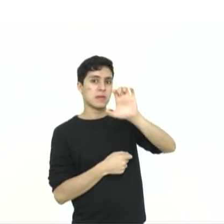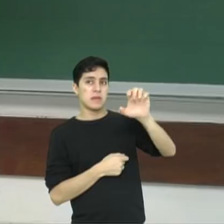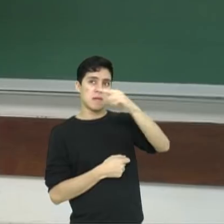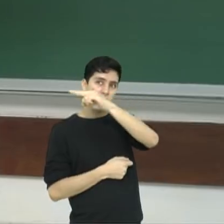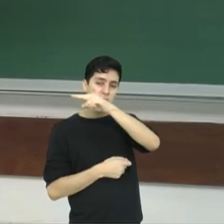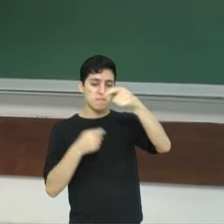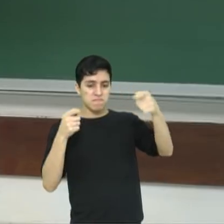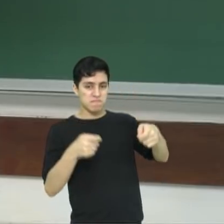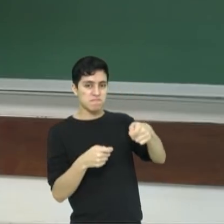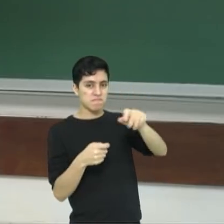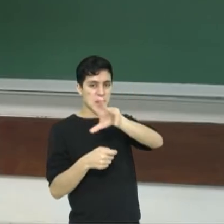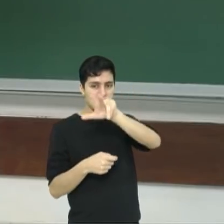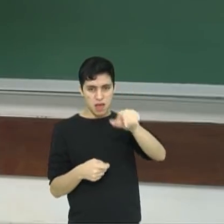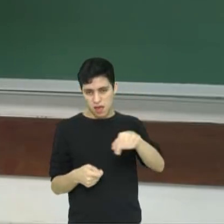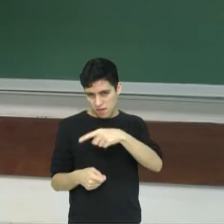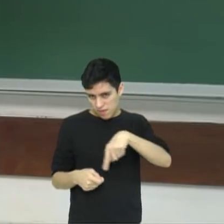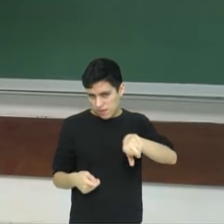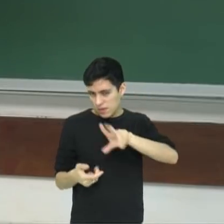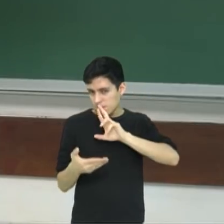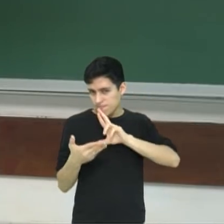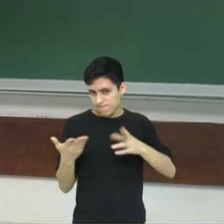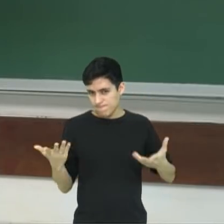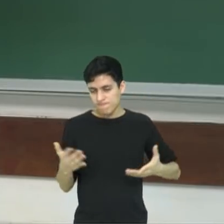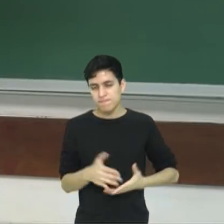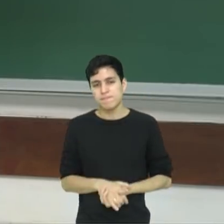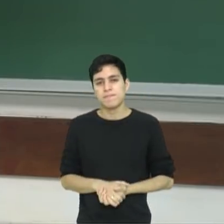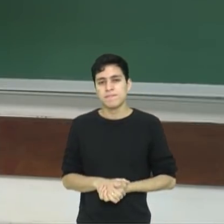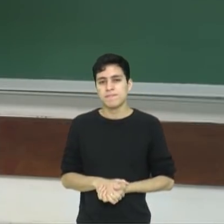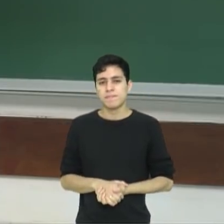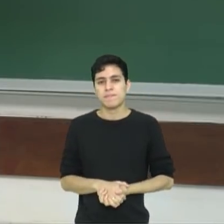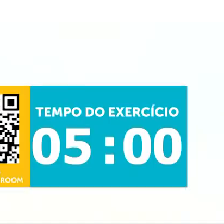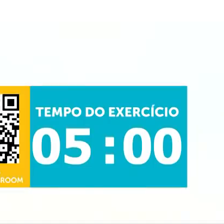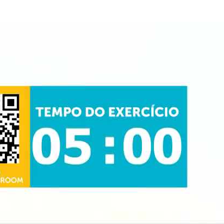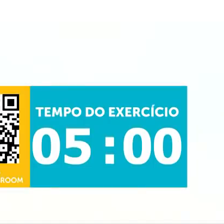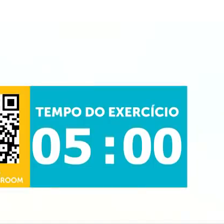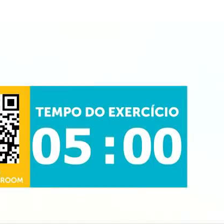africano? Galerinha do 8º ano, caprichem! Daqui a pouquinho nós voltamos, corrigimos juntos.